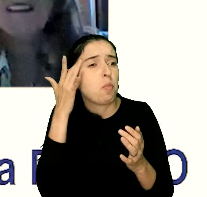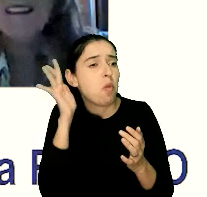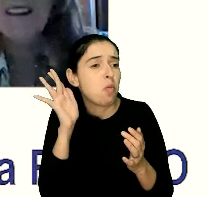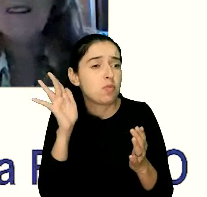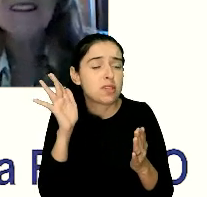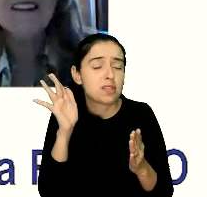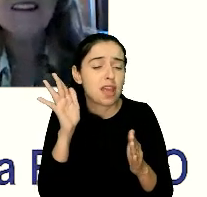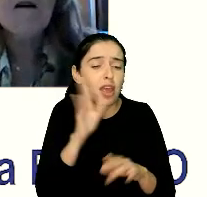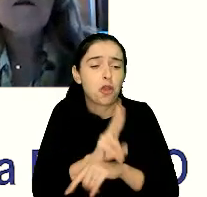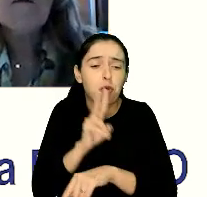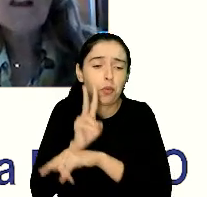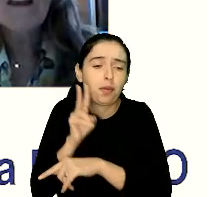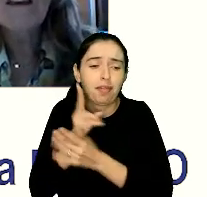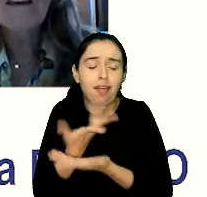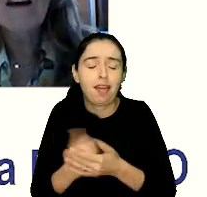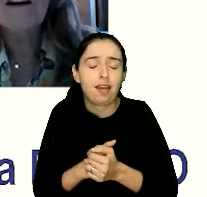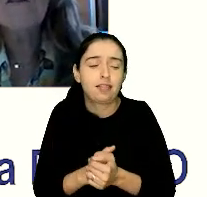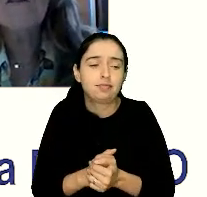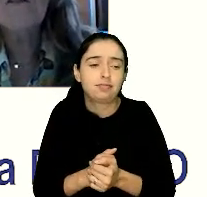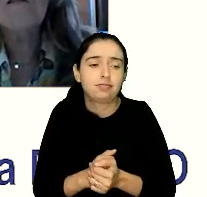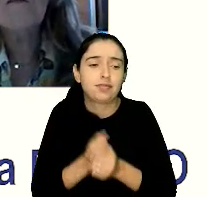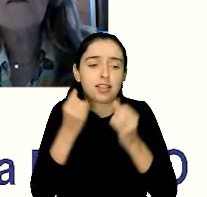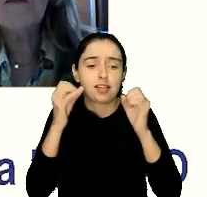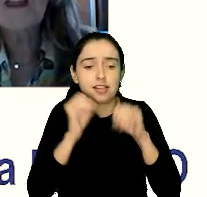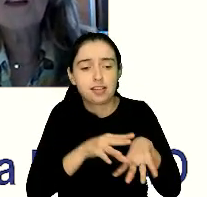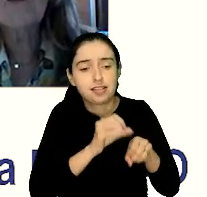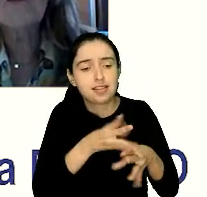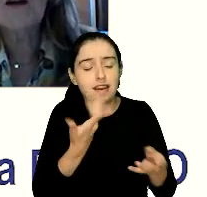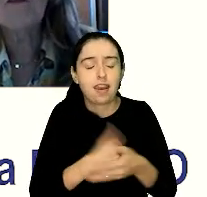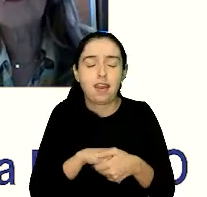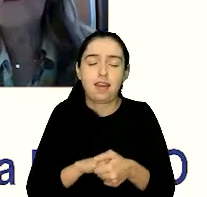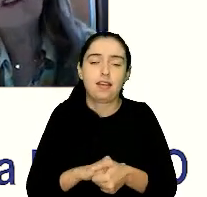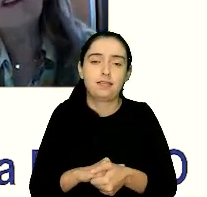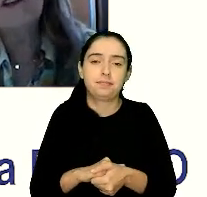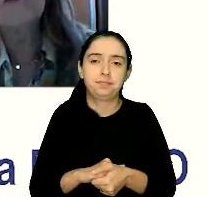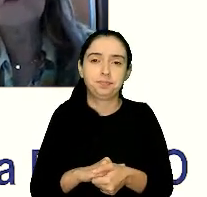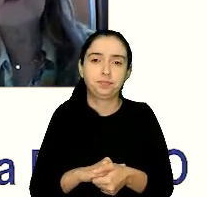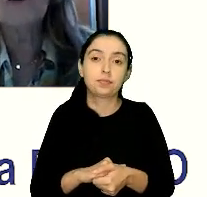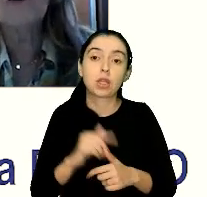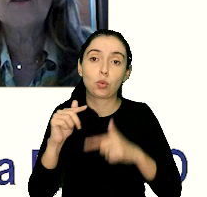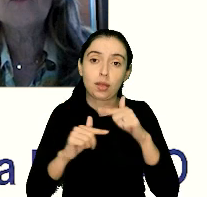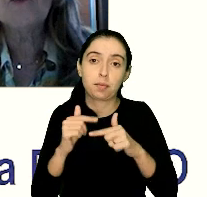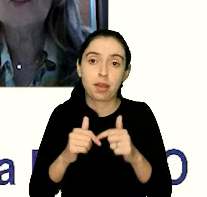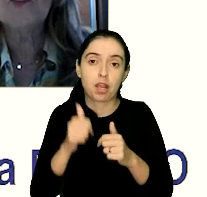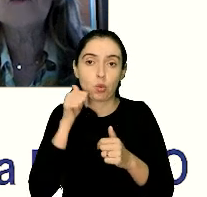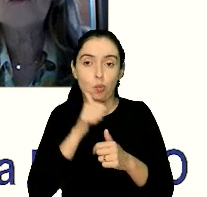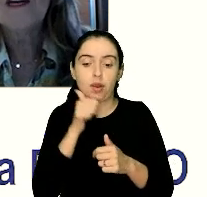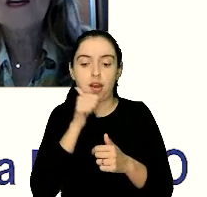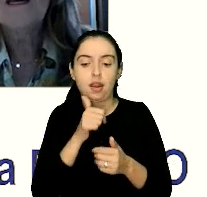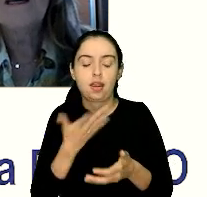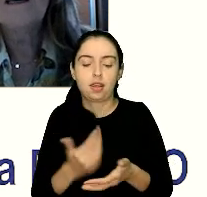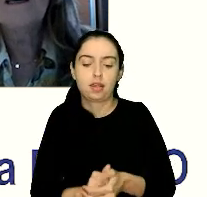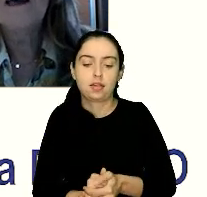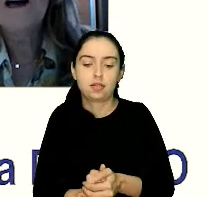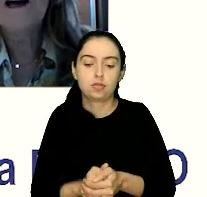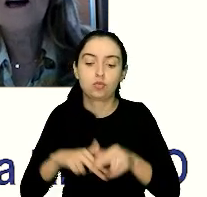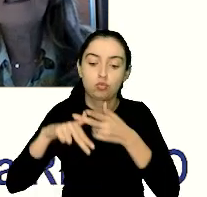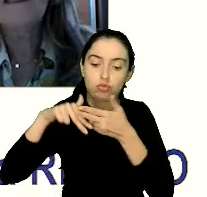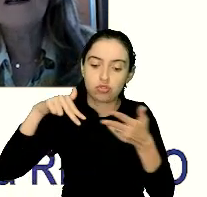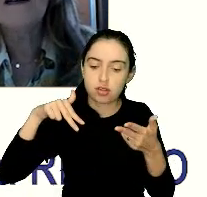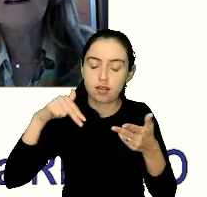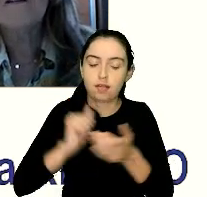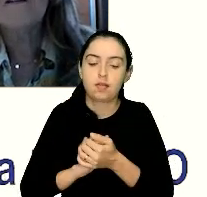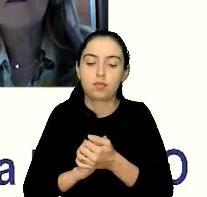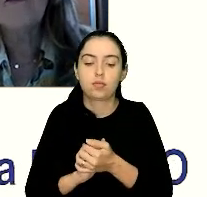filho, etc. e tal, né? E aqui vem o trabalho feminino, né? Eu falo do gênero, e